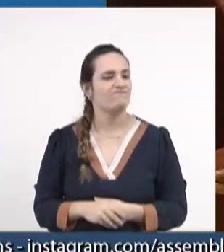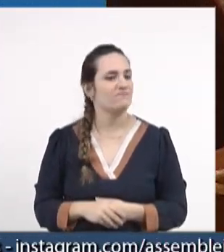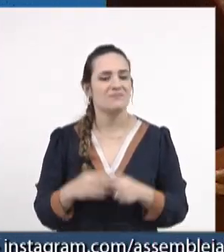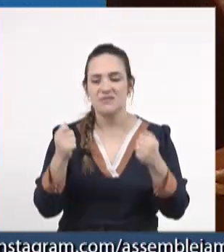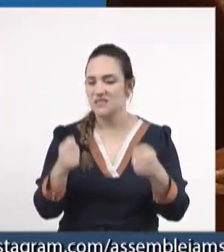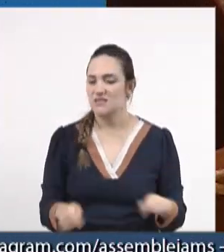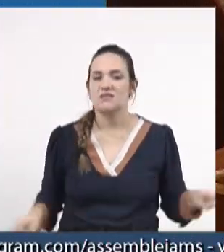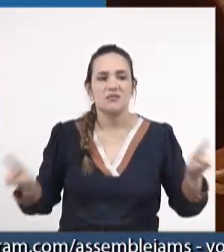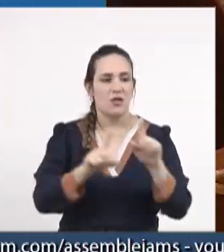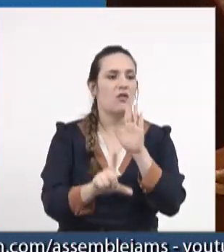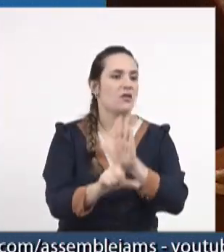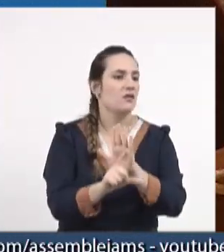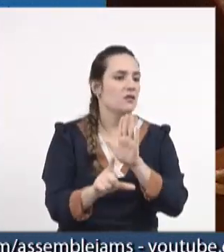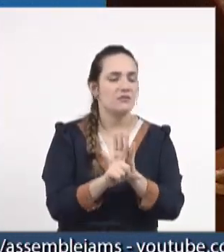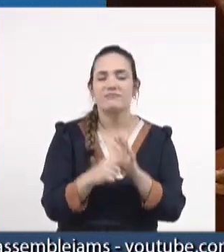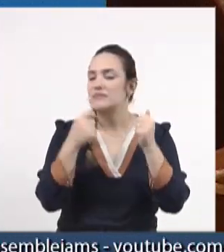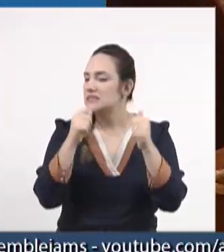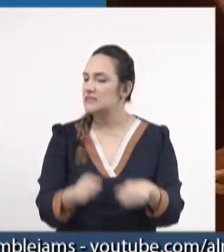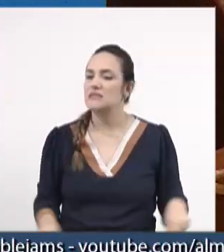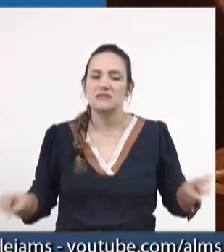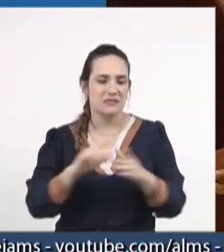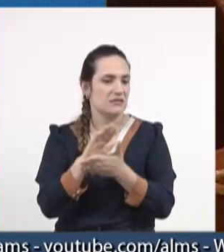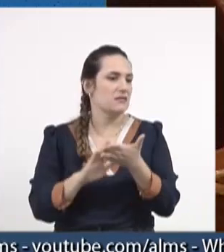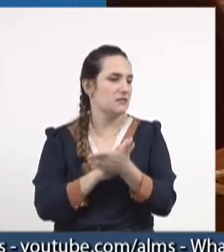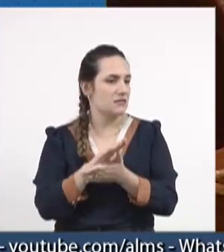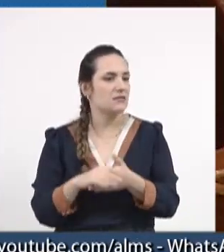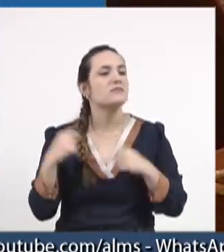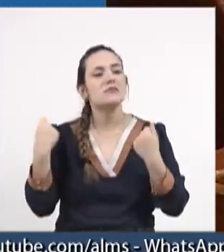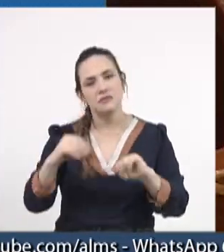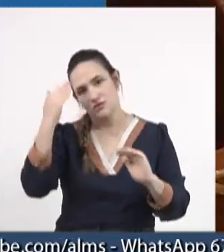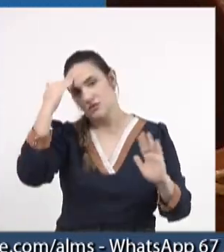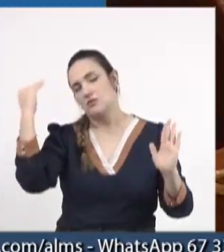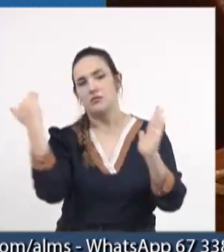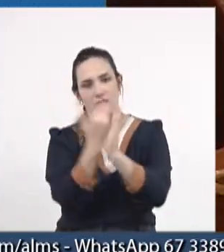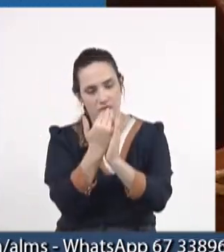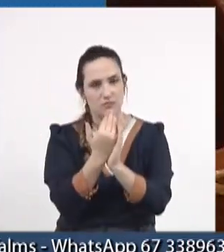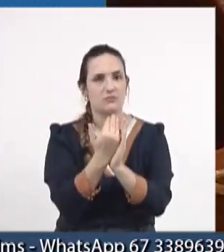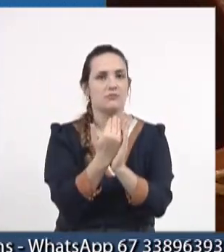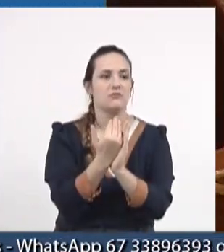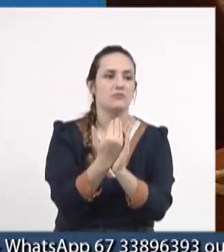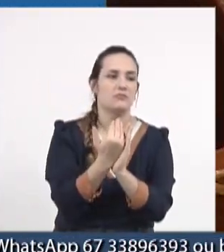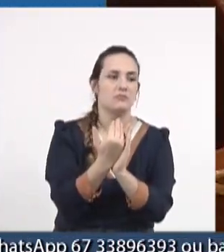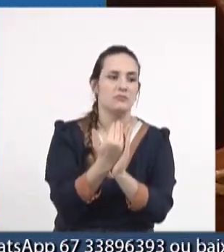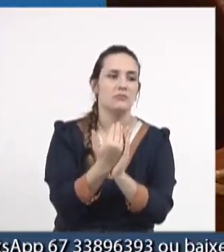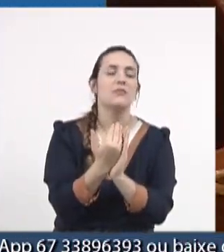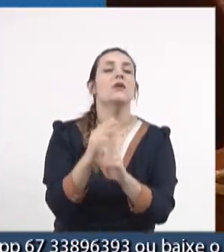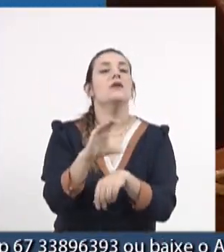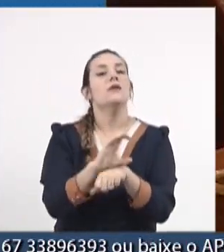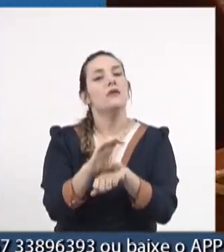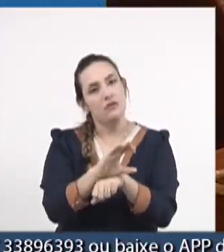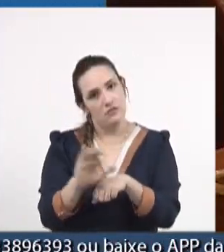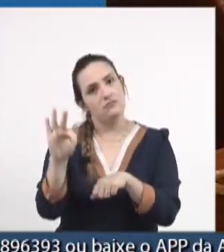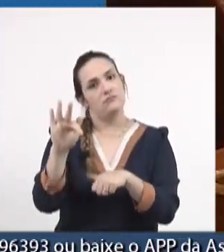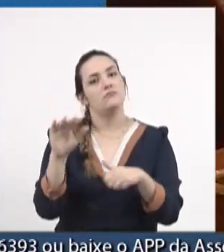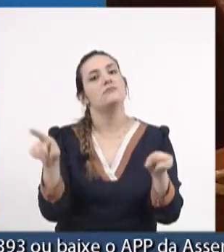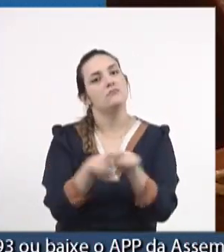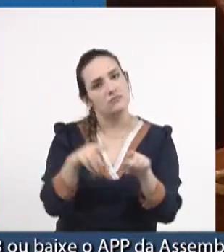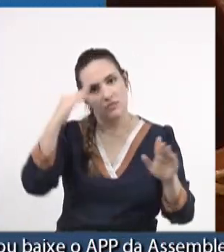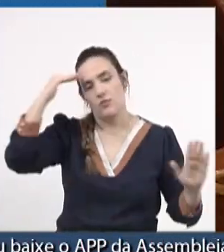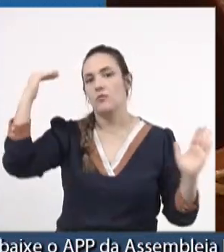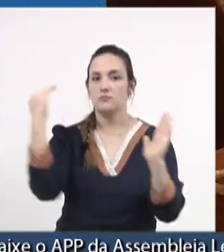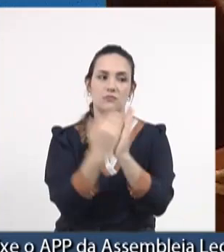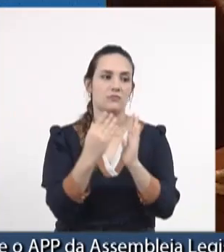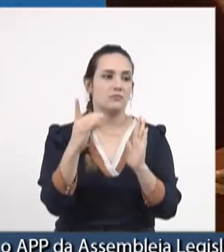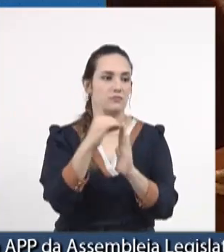de lei nenhuma, não precisa de nada, precisa apenas cumprir a Constituição Federal e